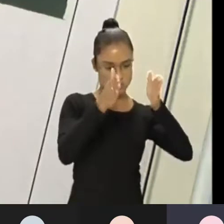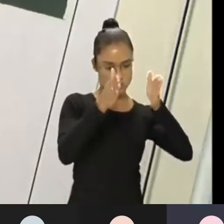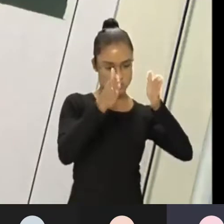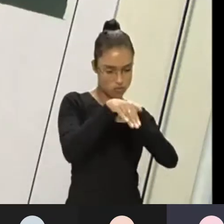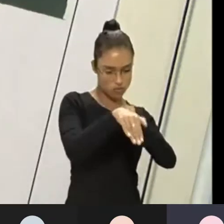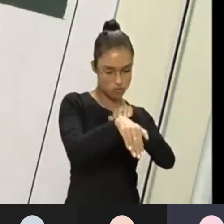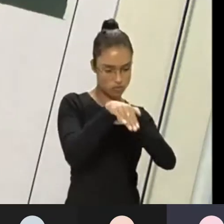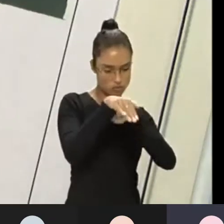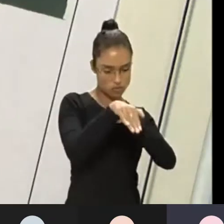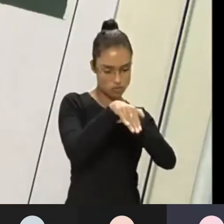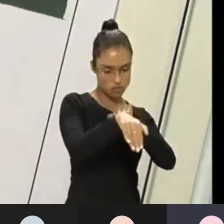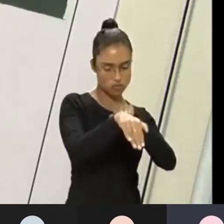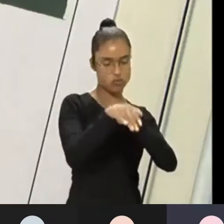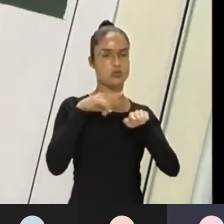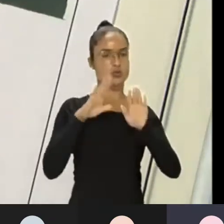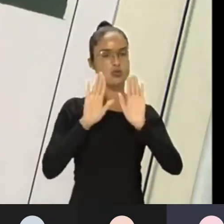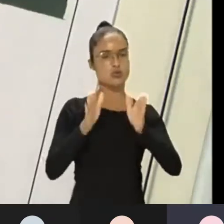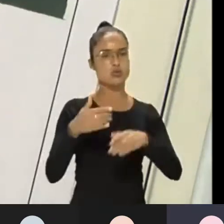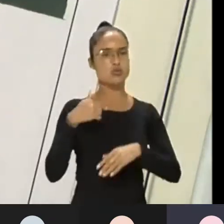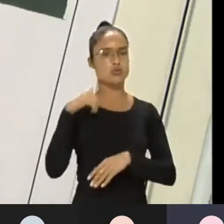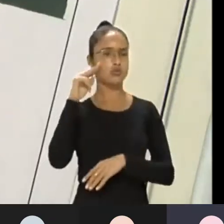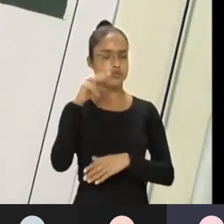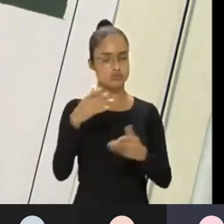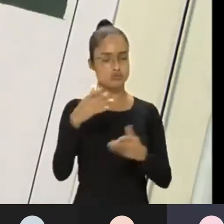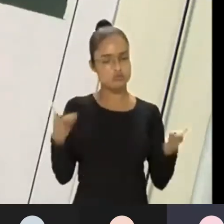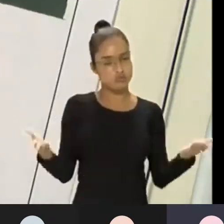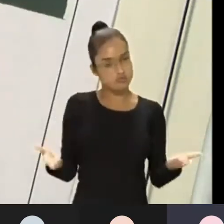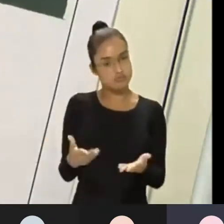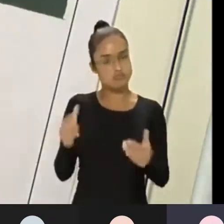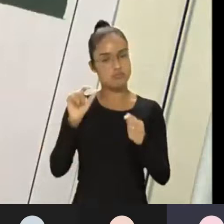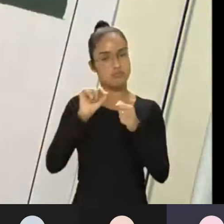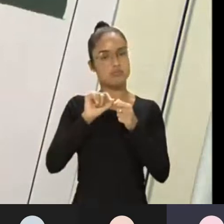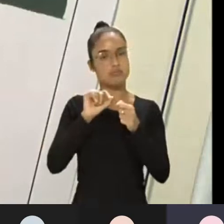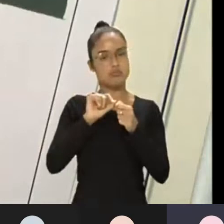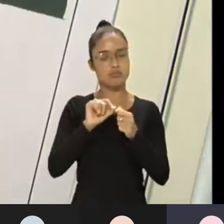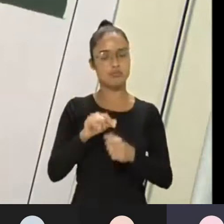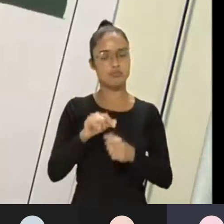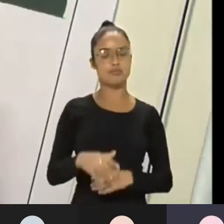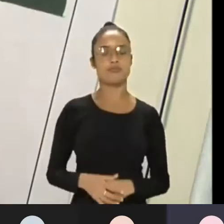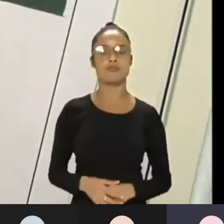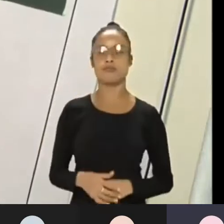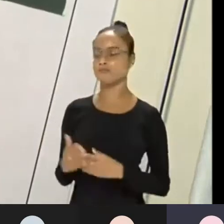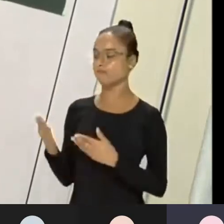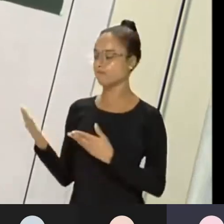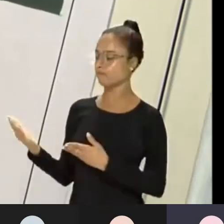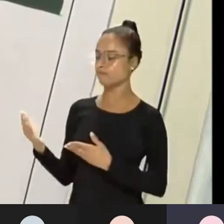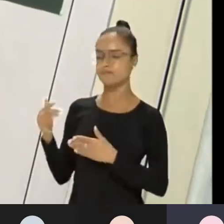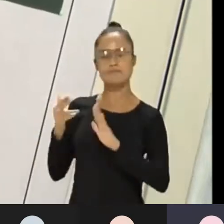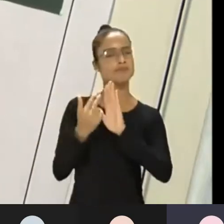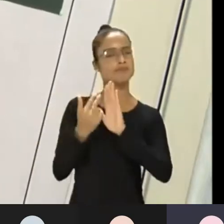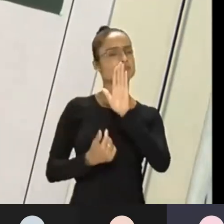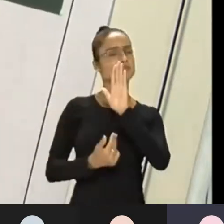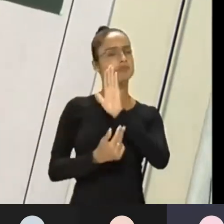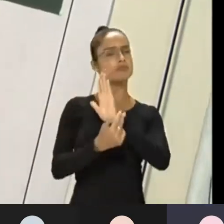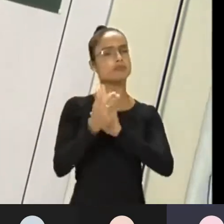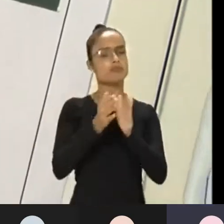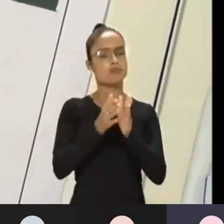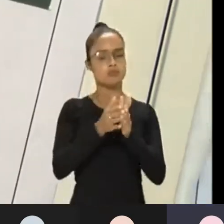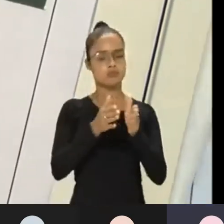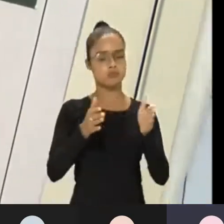Então, nós vamos agora fazer passo a passo esse procedimento e chegar a esse